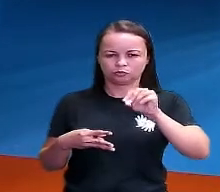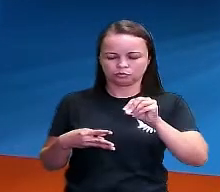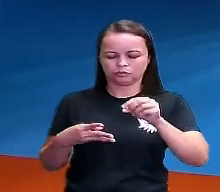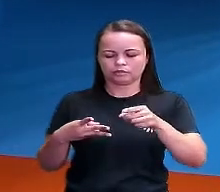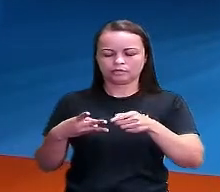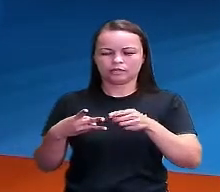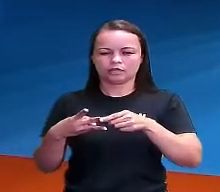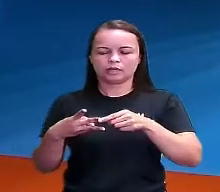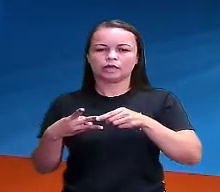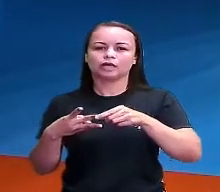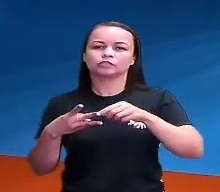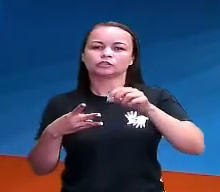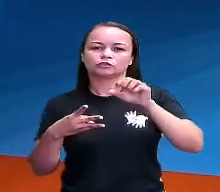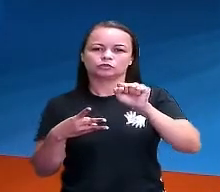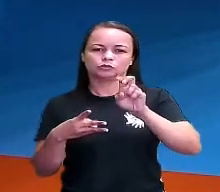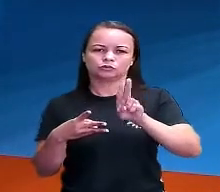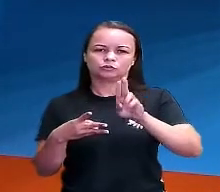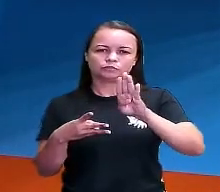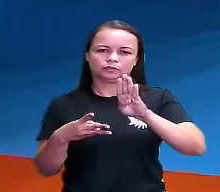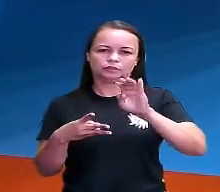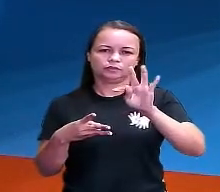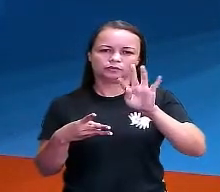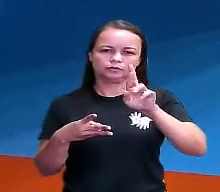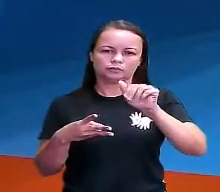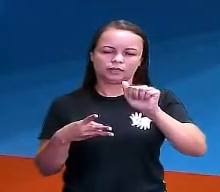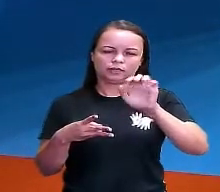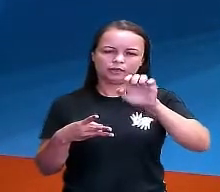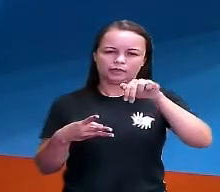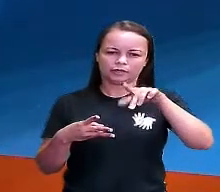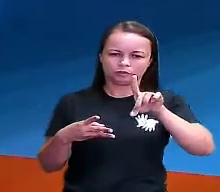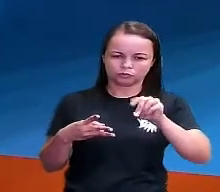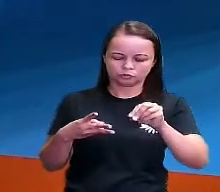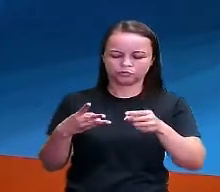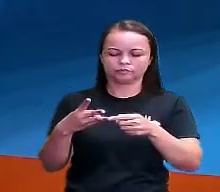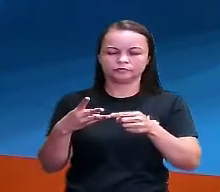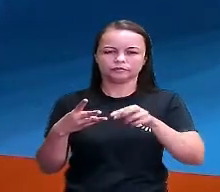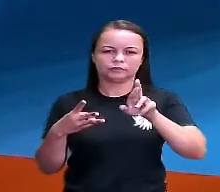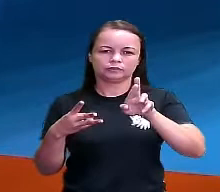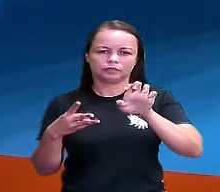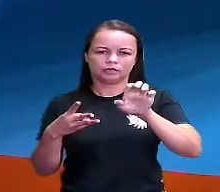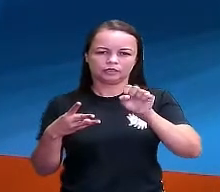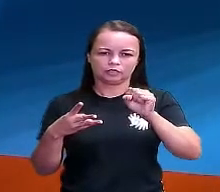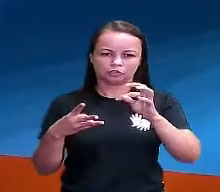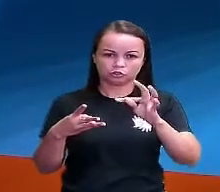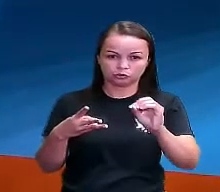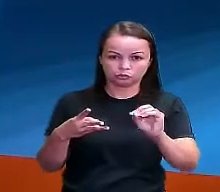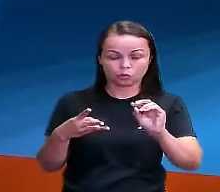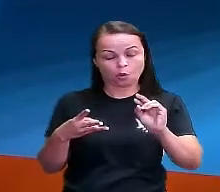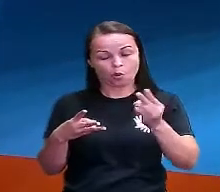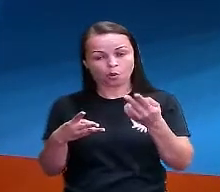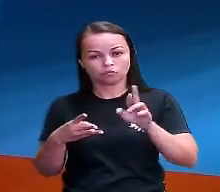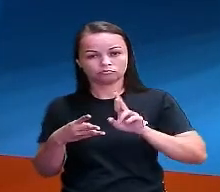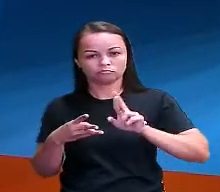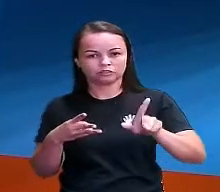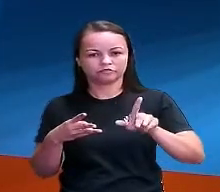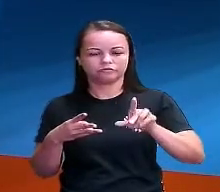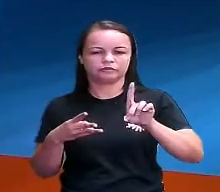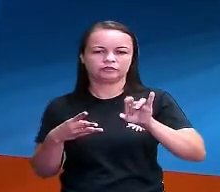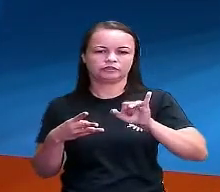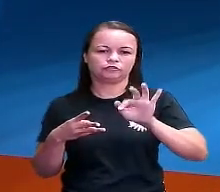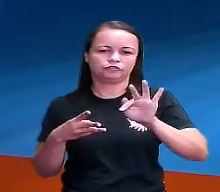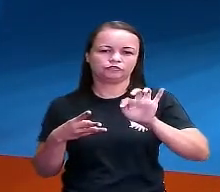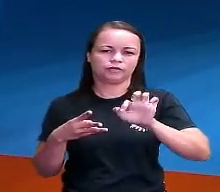de subtraindo, e aqui o resultado eu vou chamar de resto ou diferença, tá